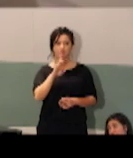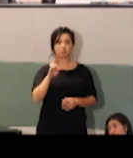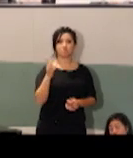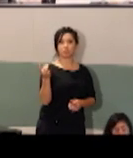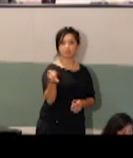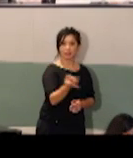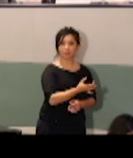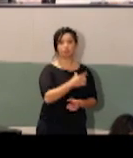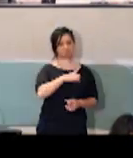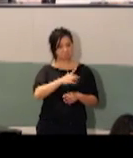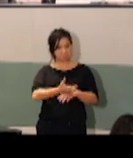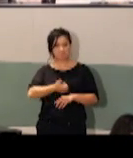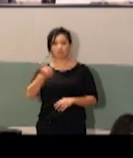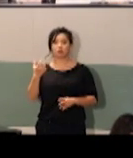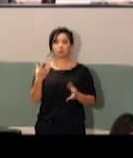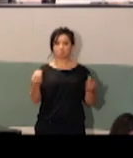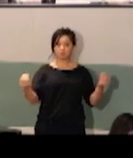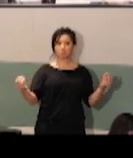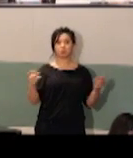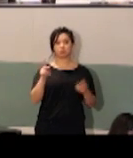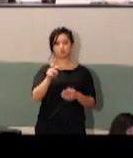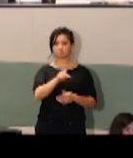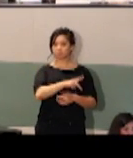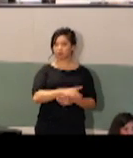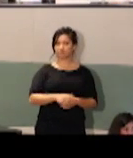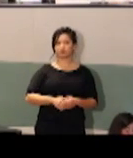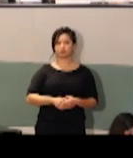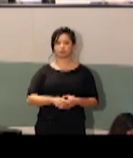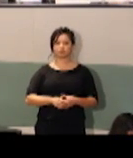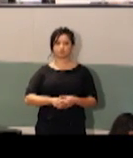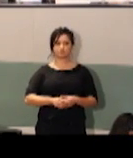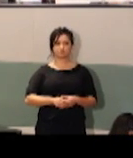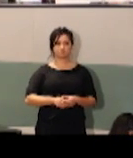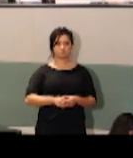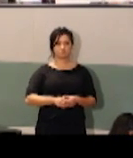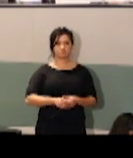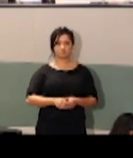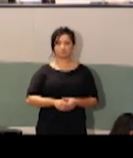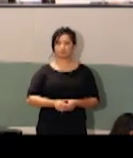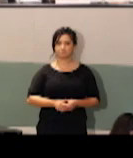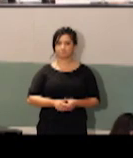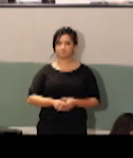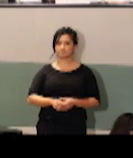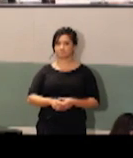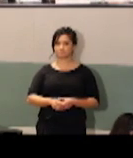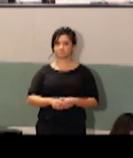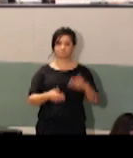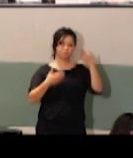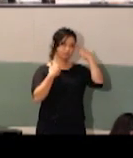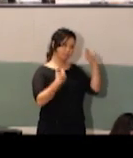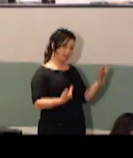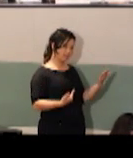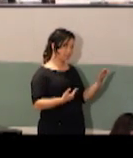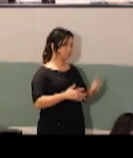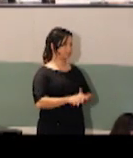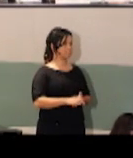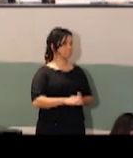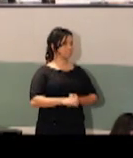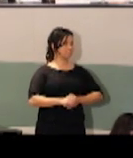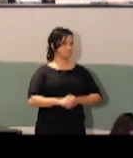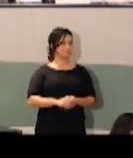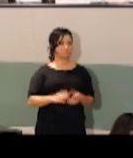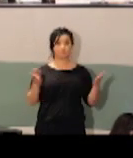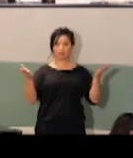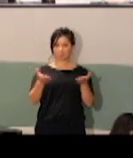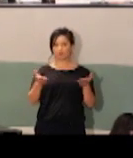Magistério Público Federal Universitário. Muito obrigada, candidato. Muito obrigada. Agora eu vou sortear a terceira,